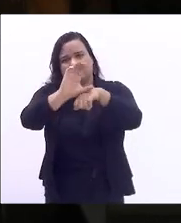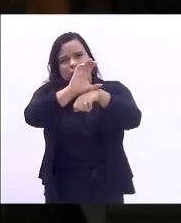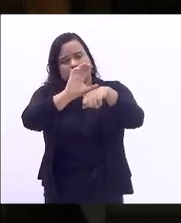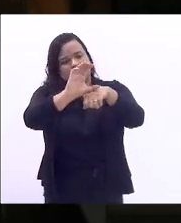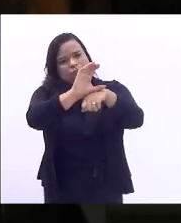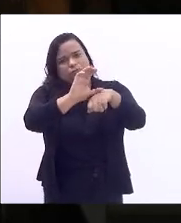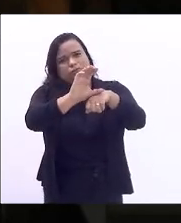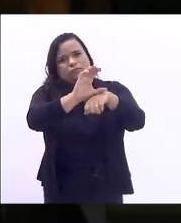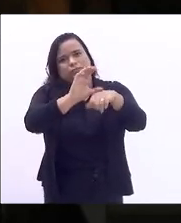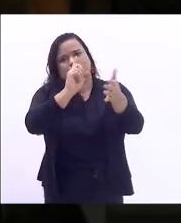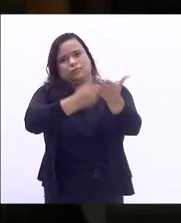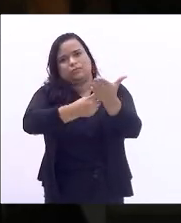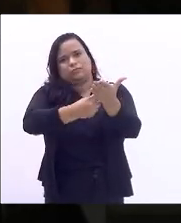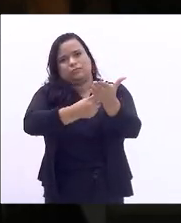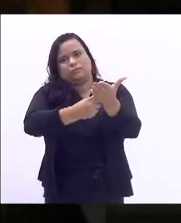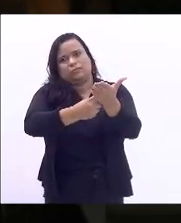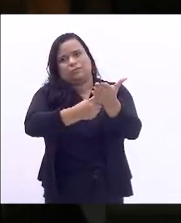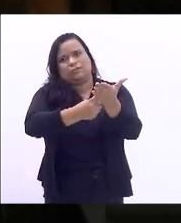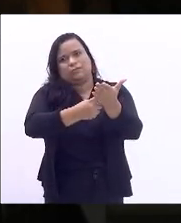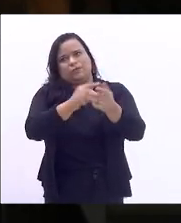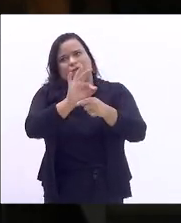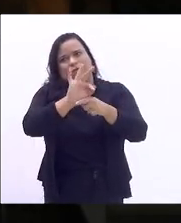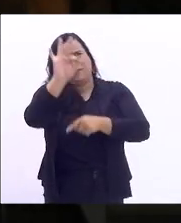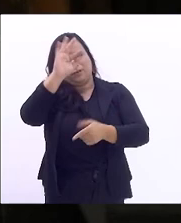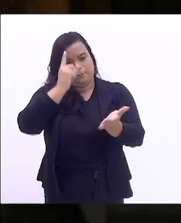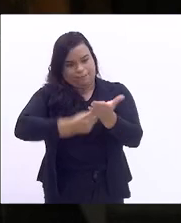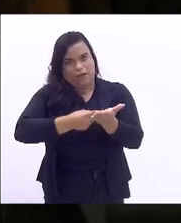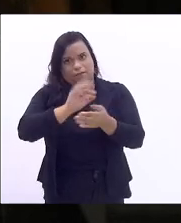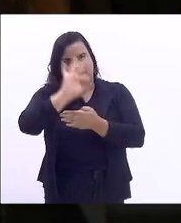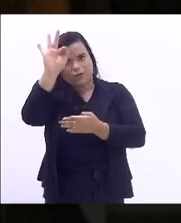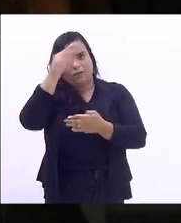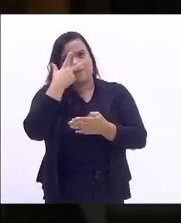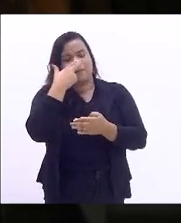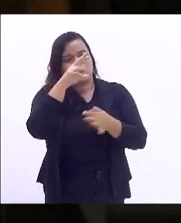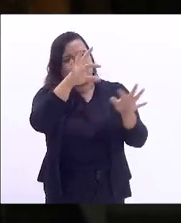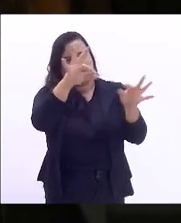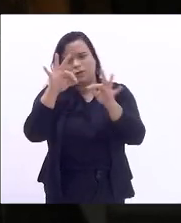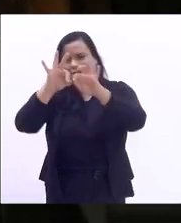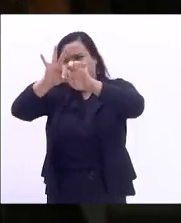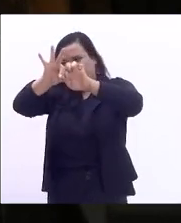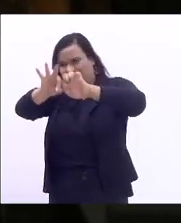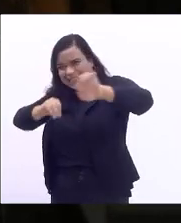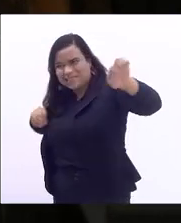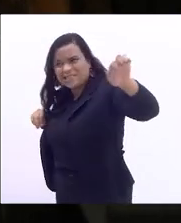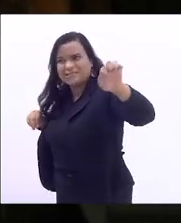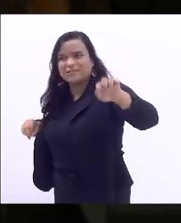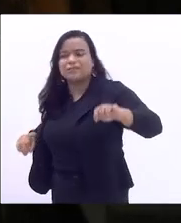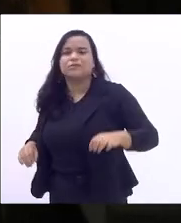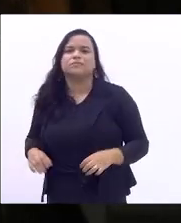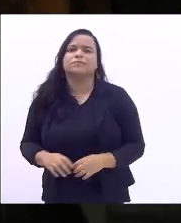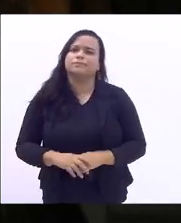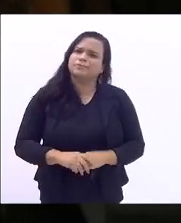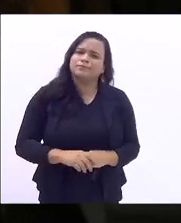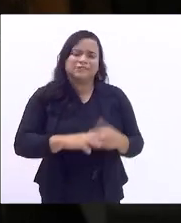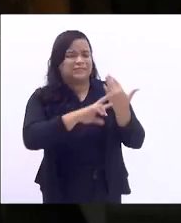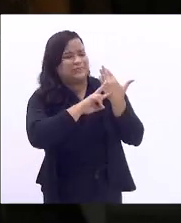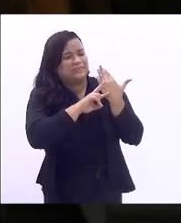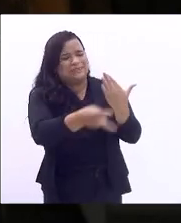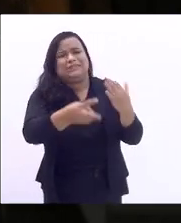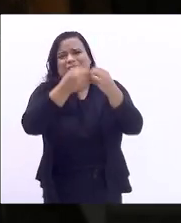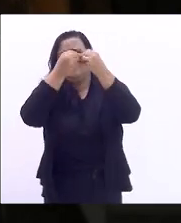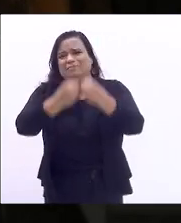o pacto federativo com consequências desastrosas